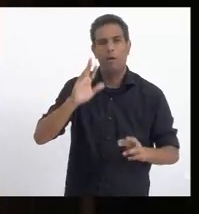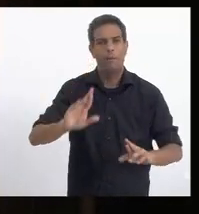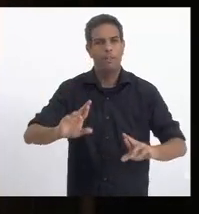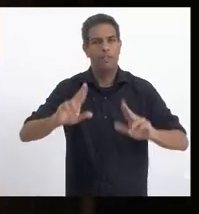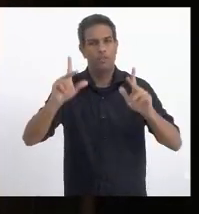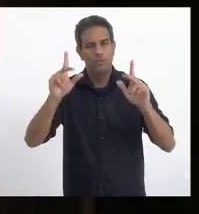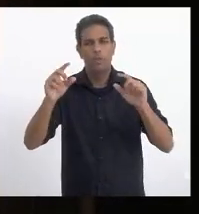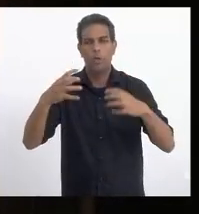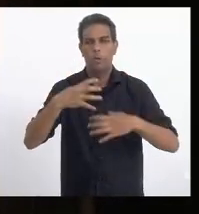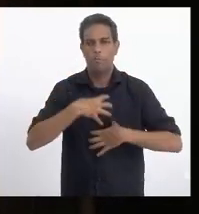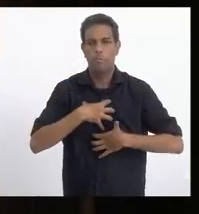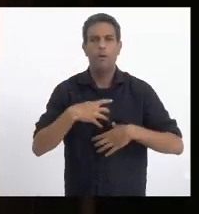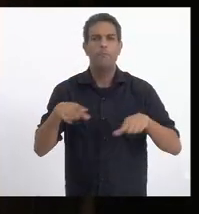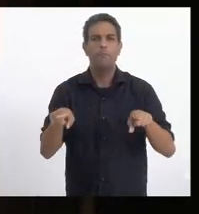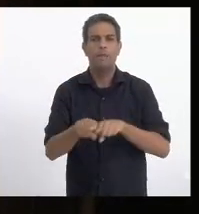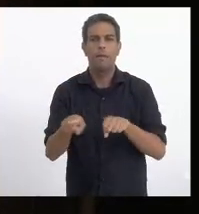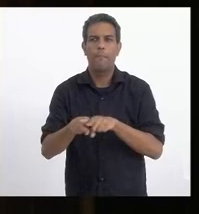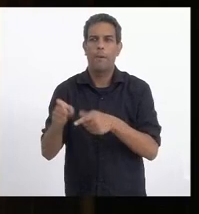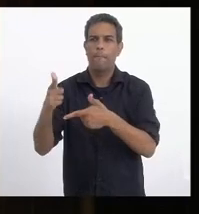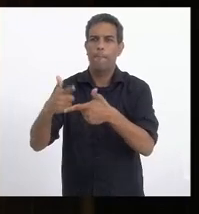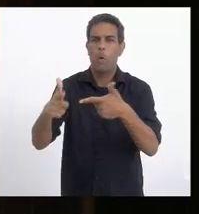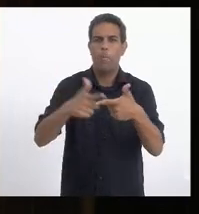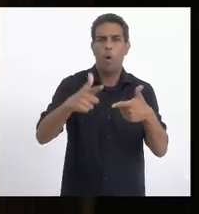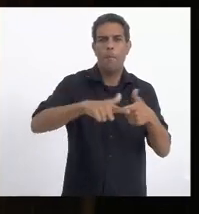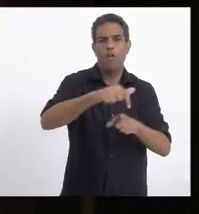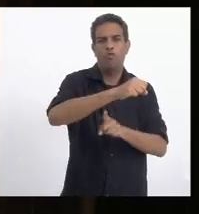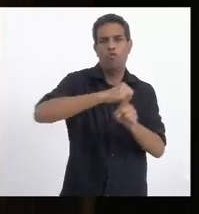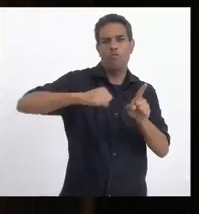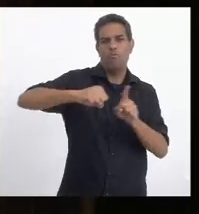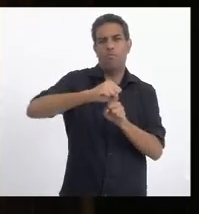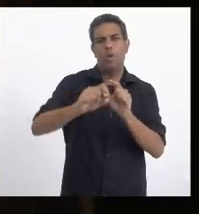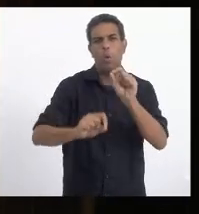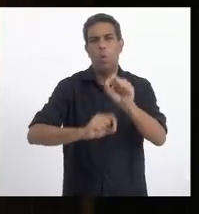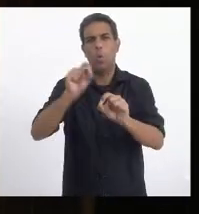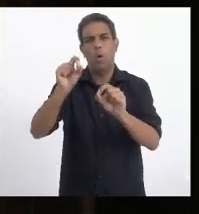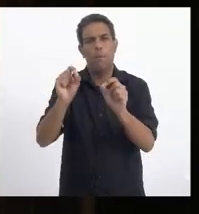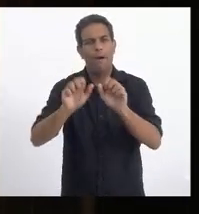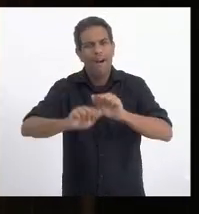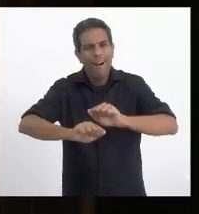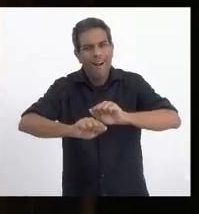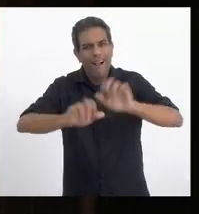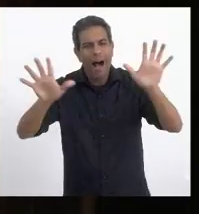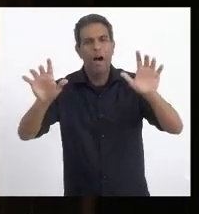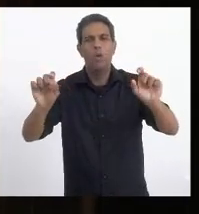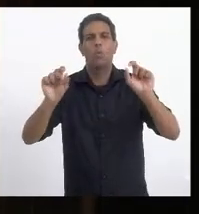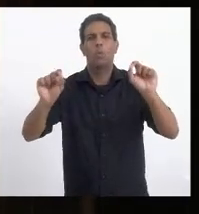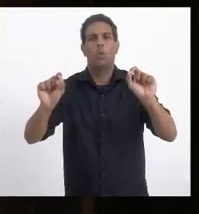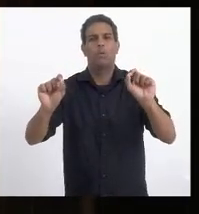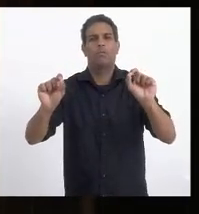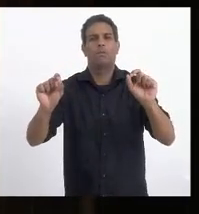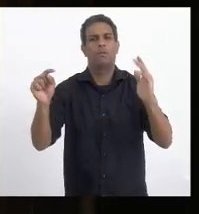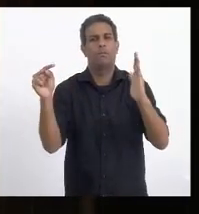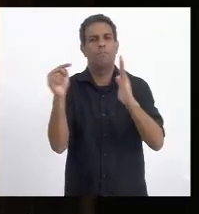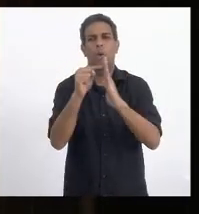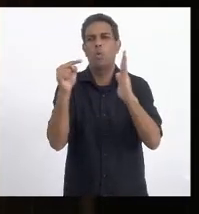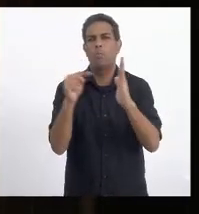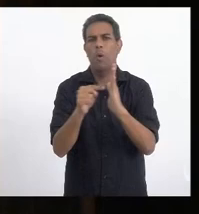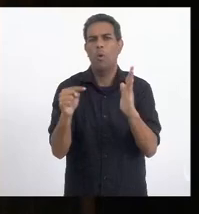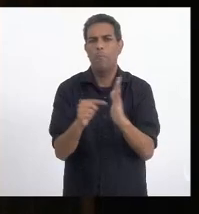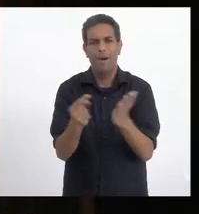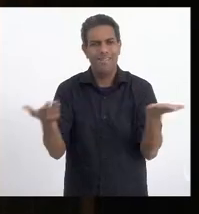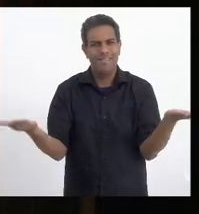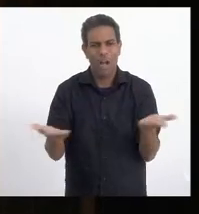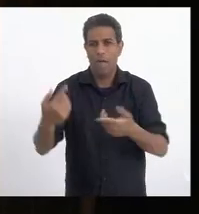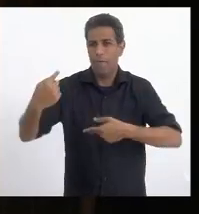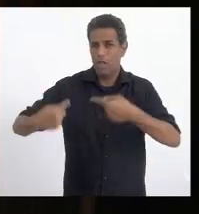que existem e quero deixar claro também que qualquer correção qualquer ponto que a gente vai